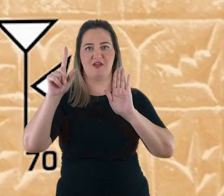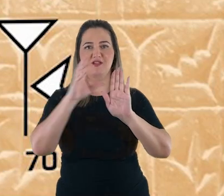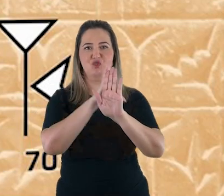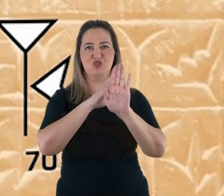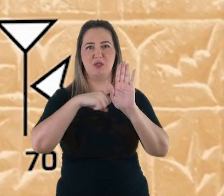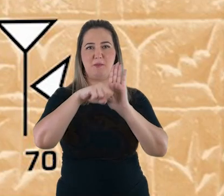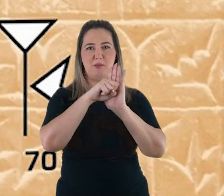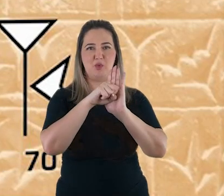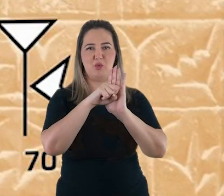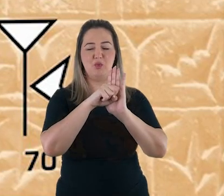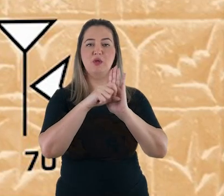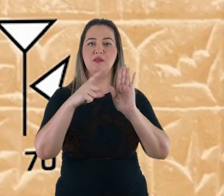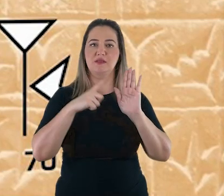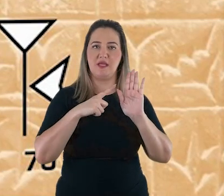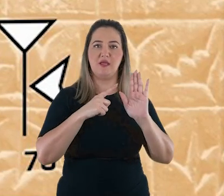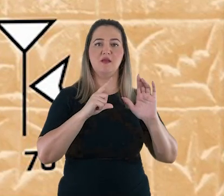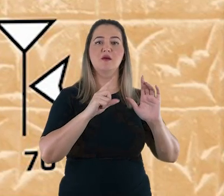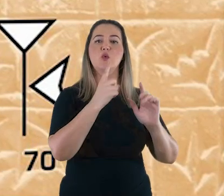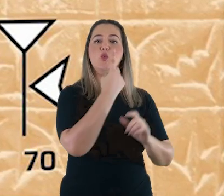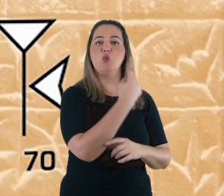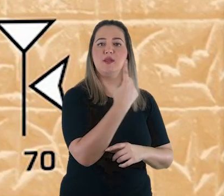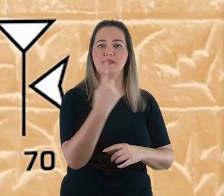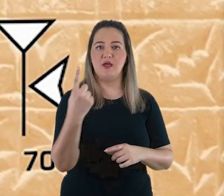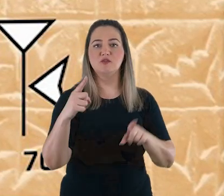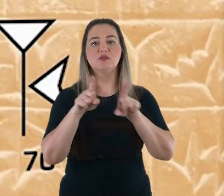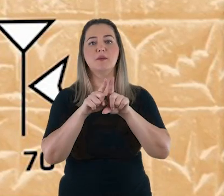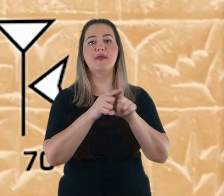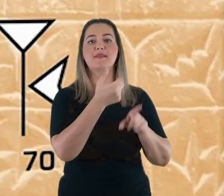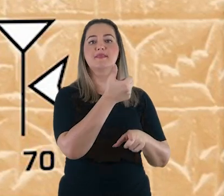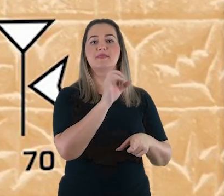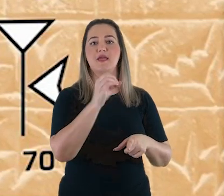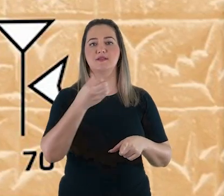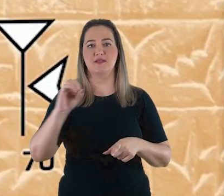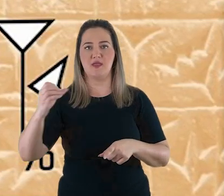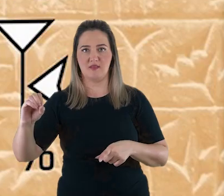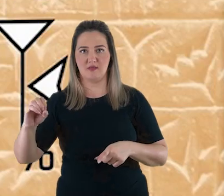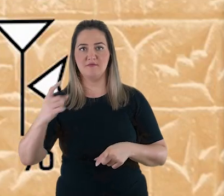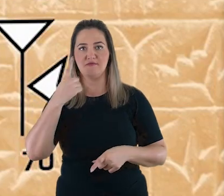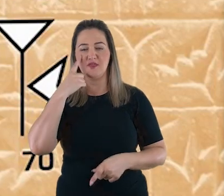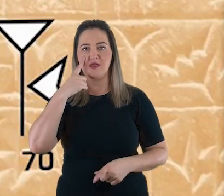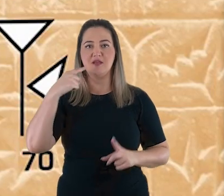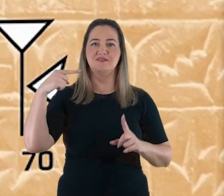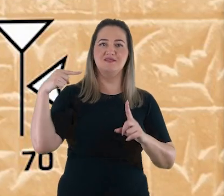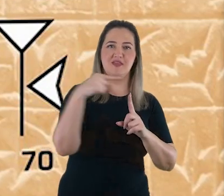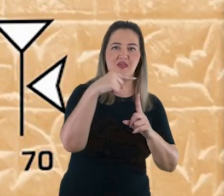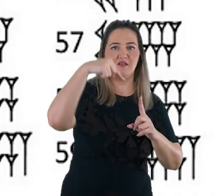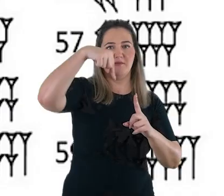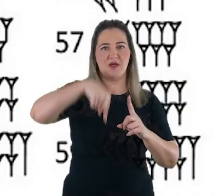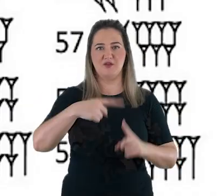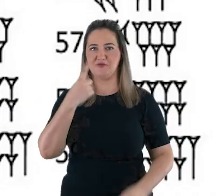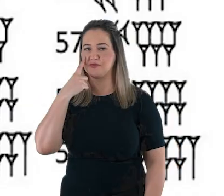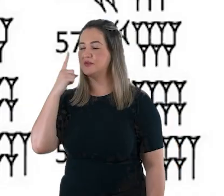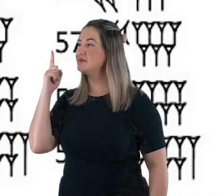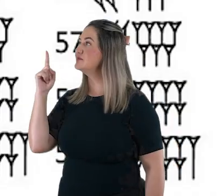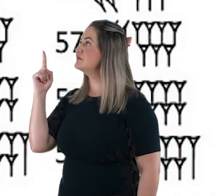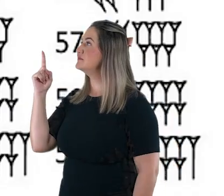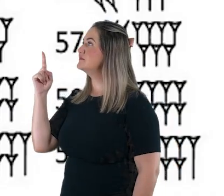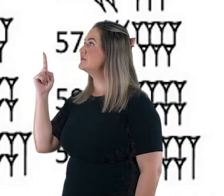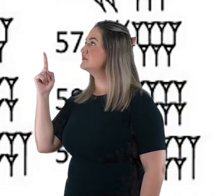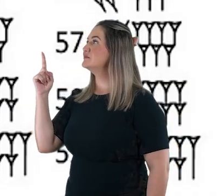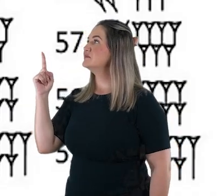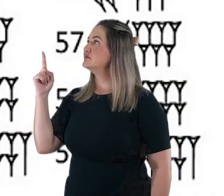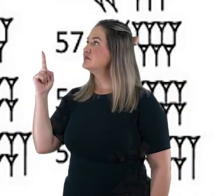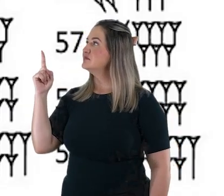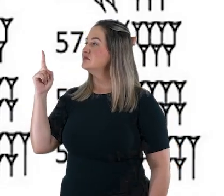suas unidades e para as dezenas, algo parecido com as setas, para baixo ou para o lado. Os números de 1